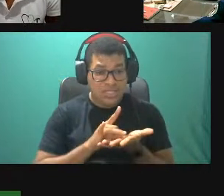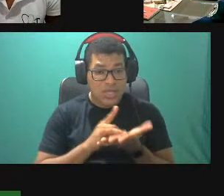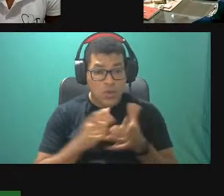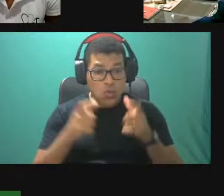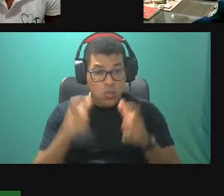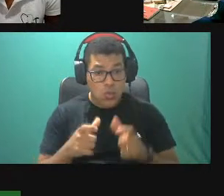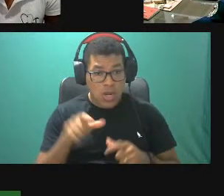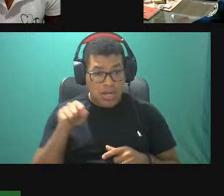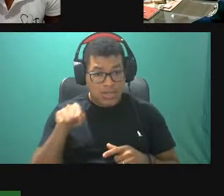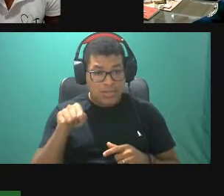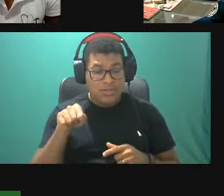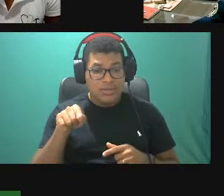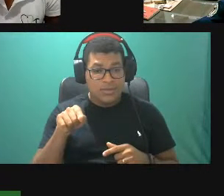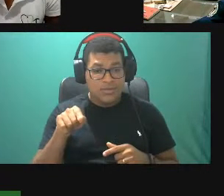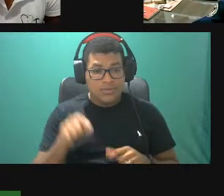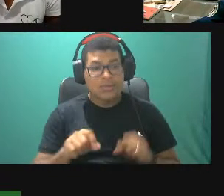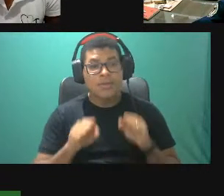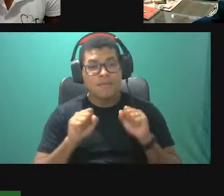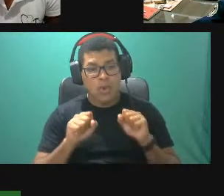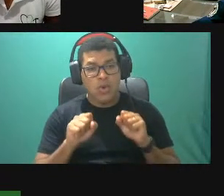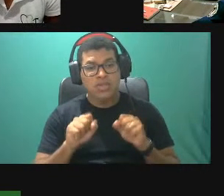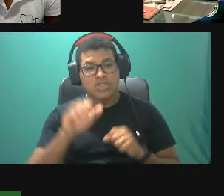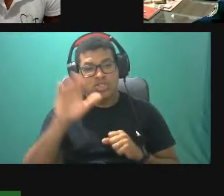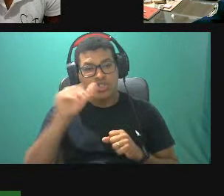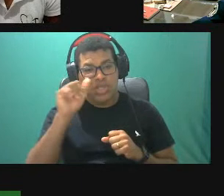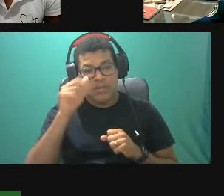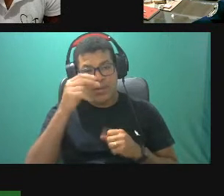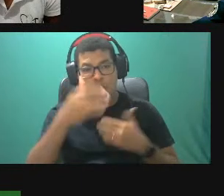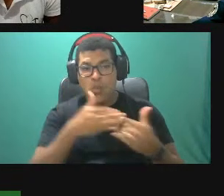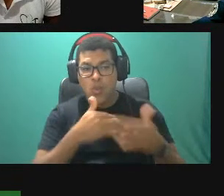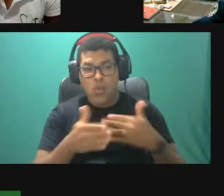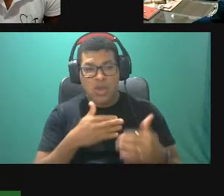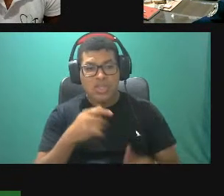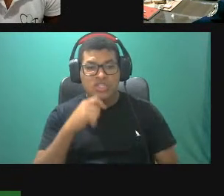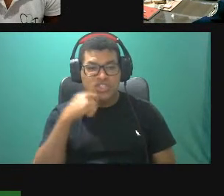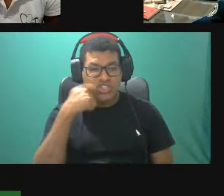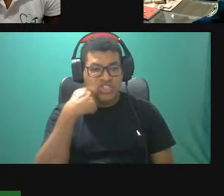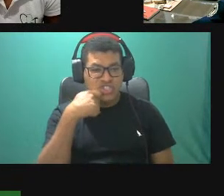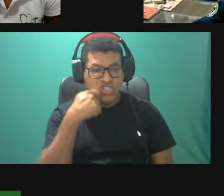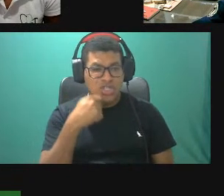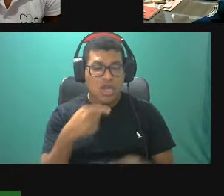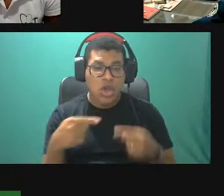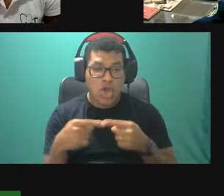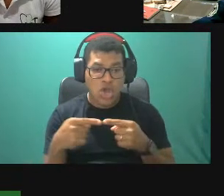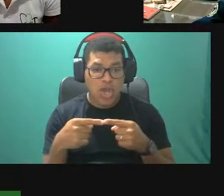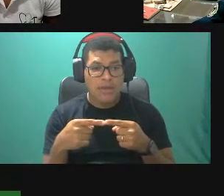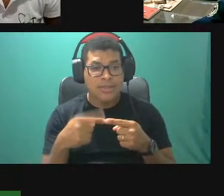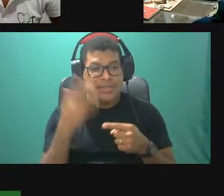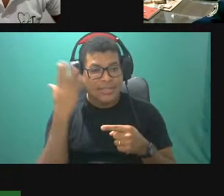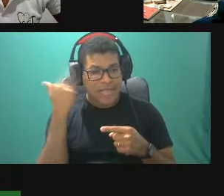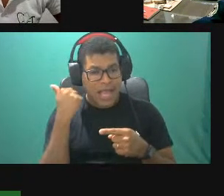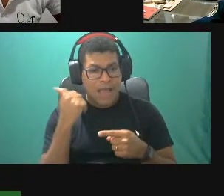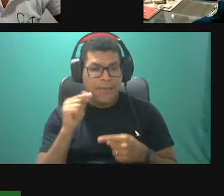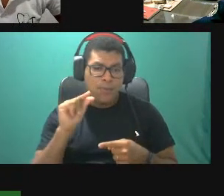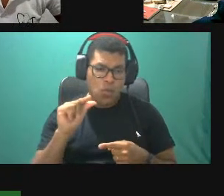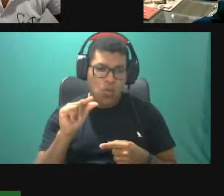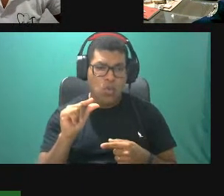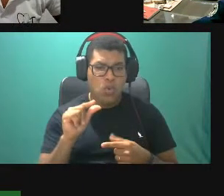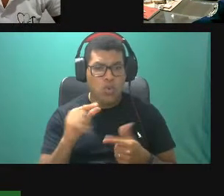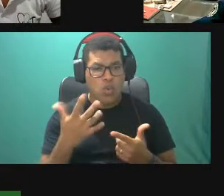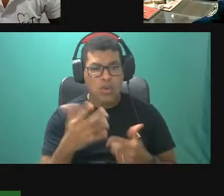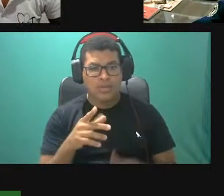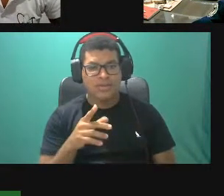lugar, que pode ser chamado qualquer dentista, né, que saiba um pouco, né, enfim, né, o